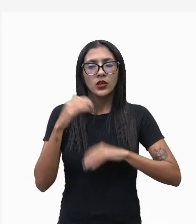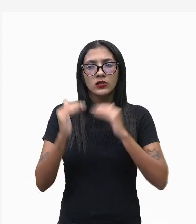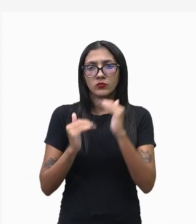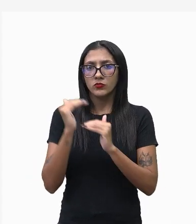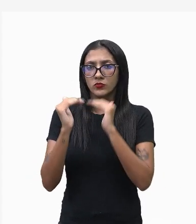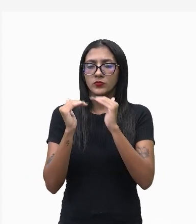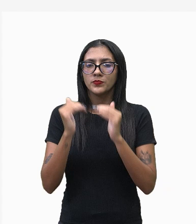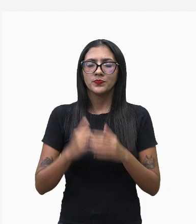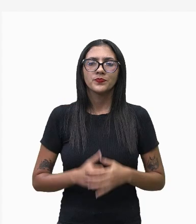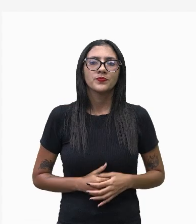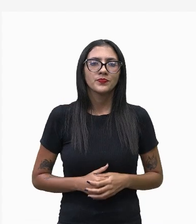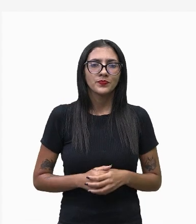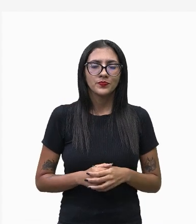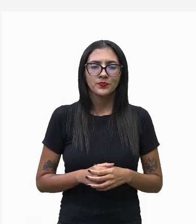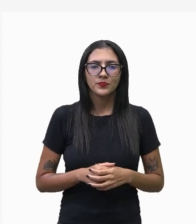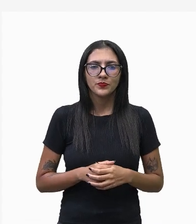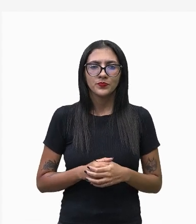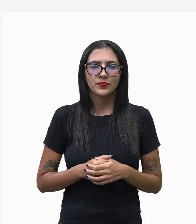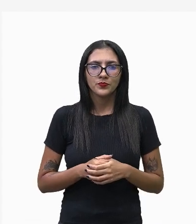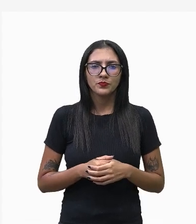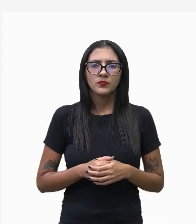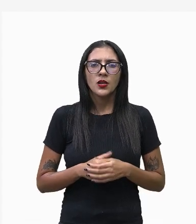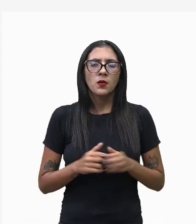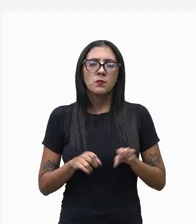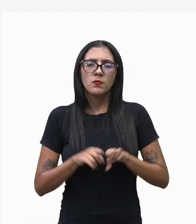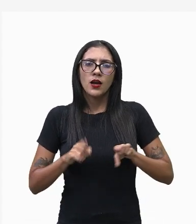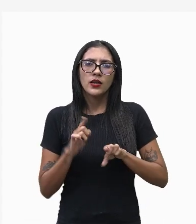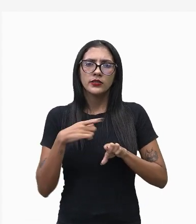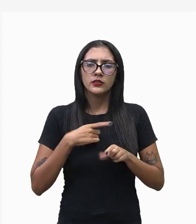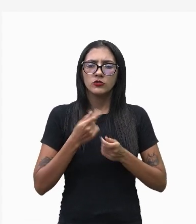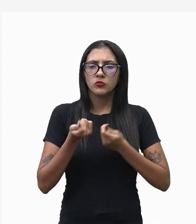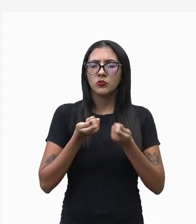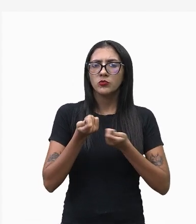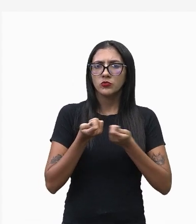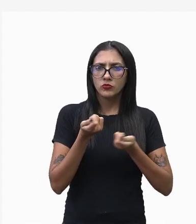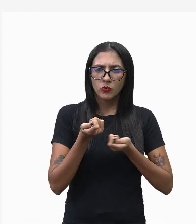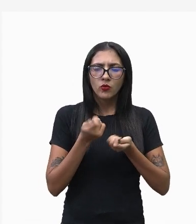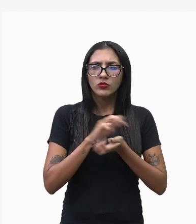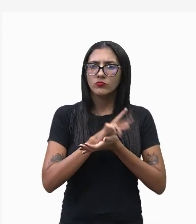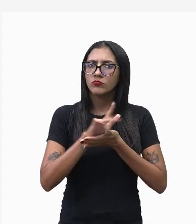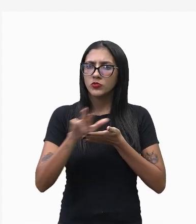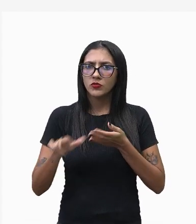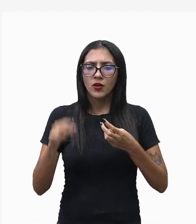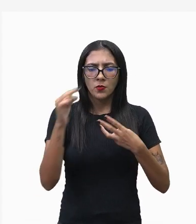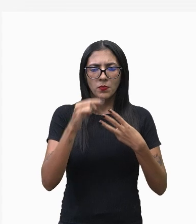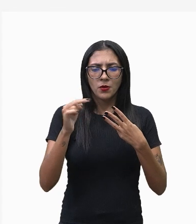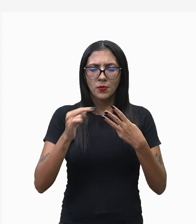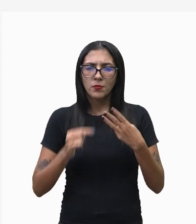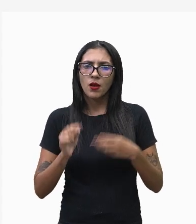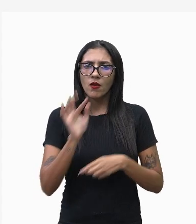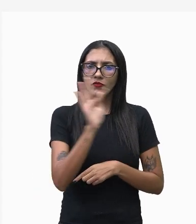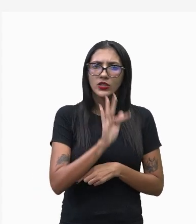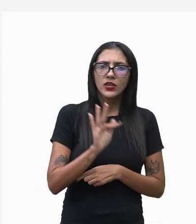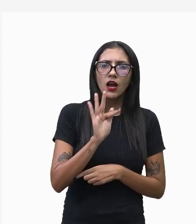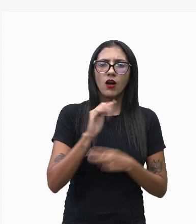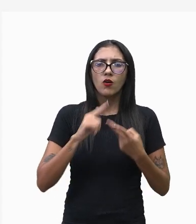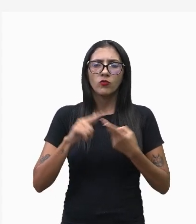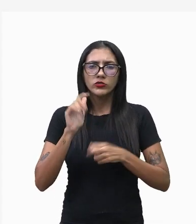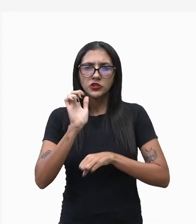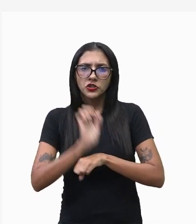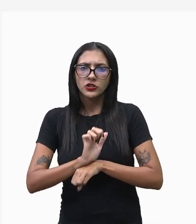A gestão entre diferentes esferas governamentais, que é o caso de federal, estadual ou